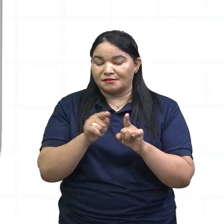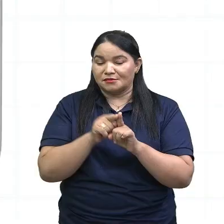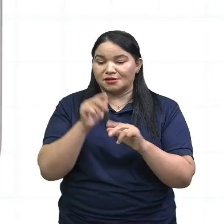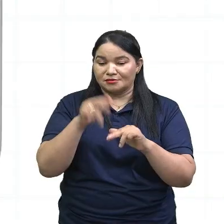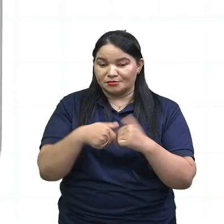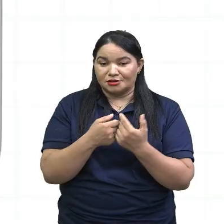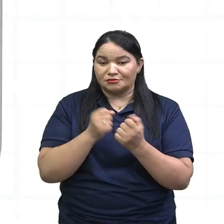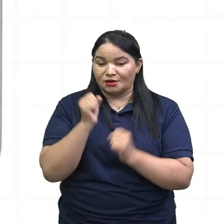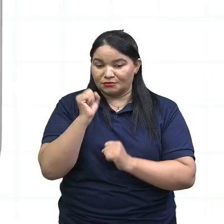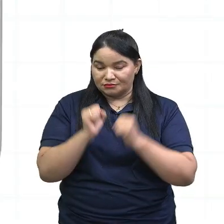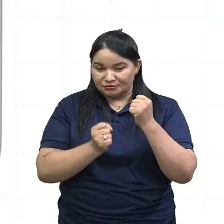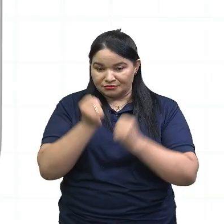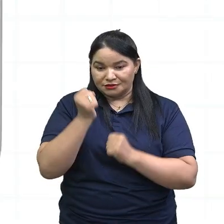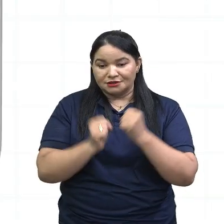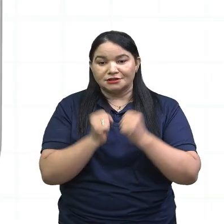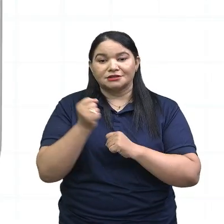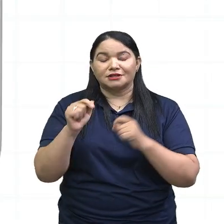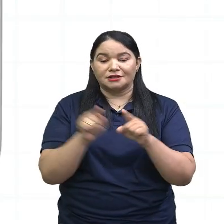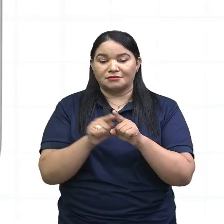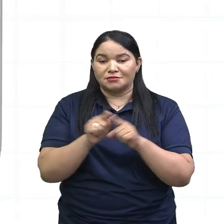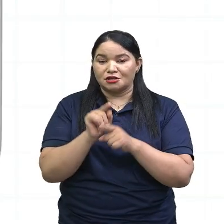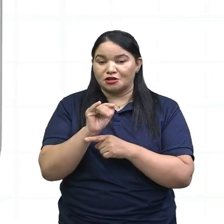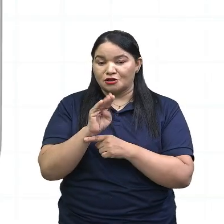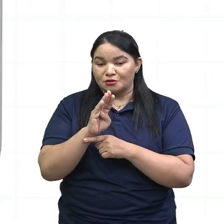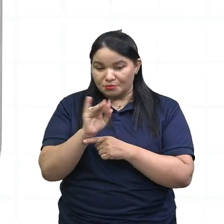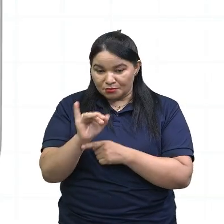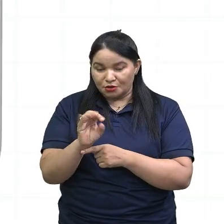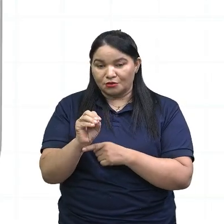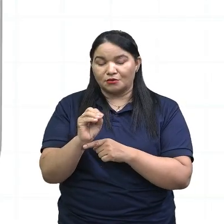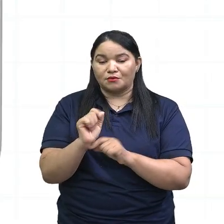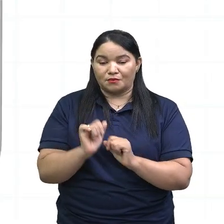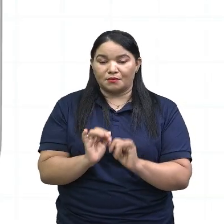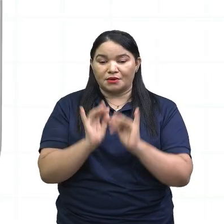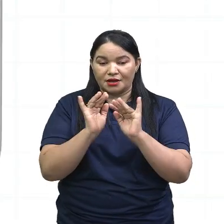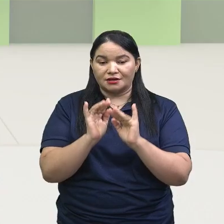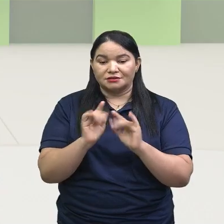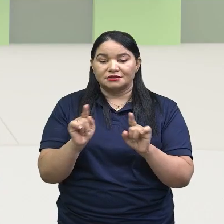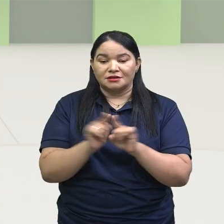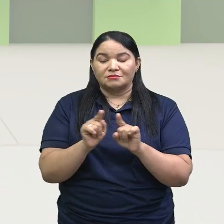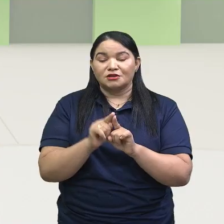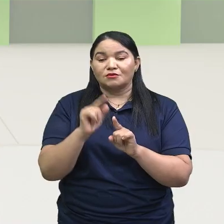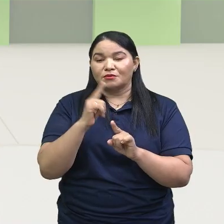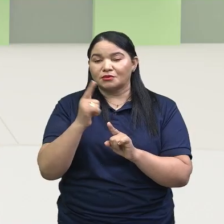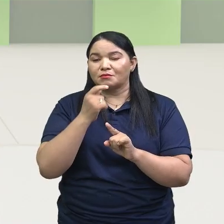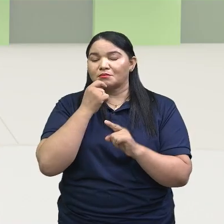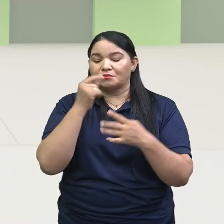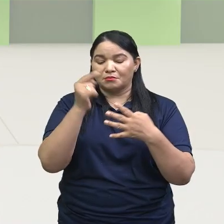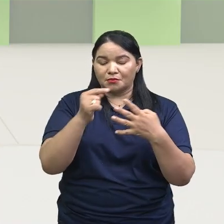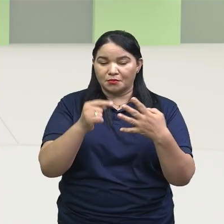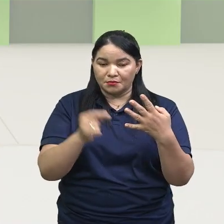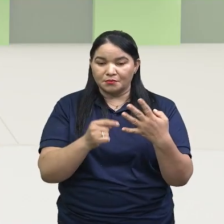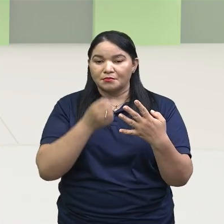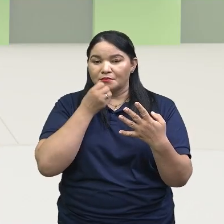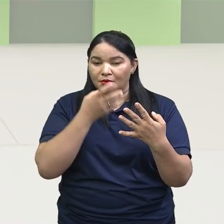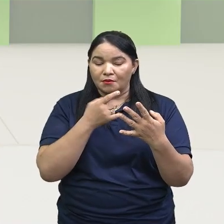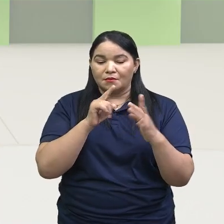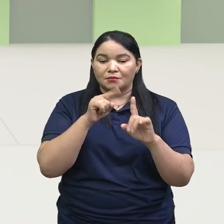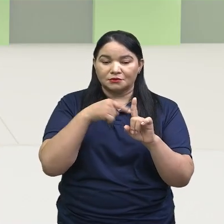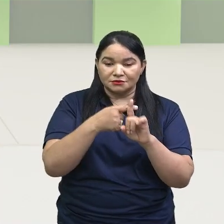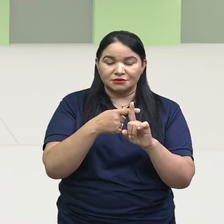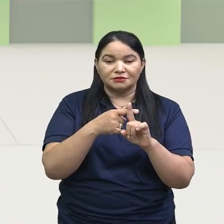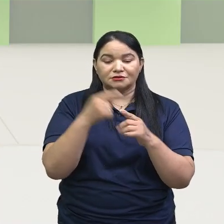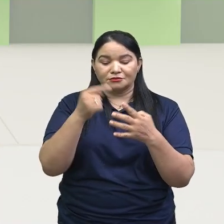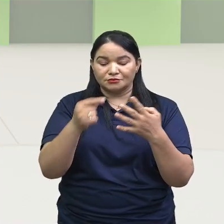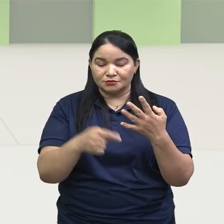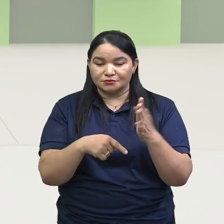usina de biogás. E agora a gente vai observar também algumas vantagens e desvantagens dessas fontes